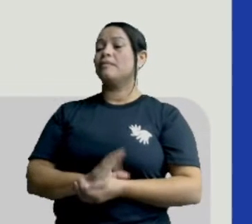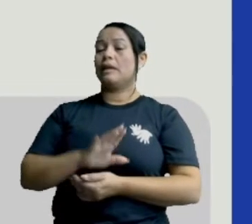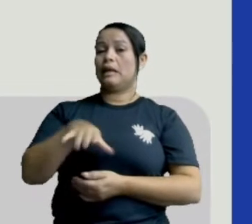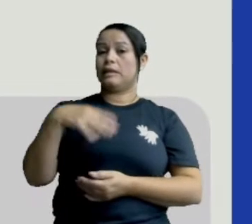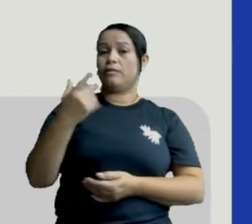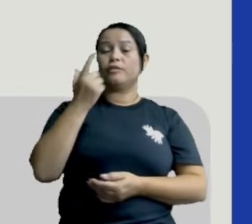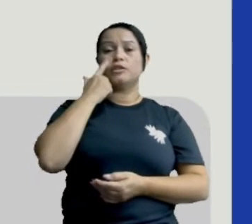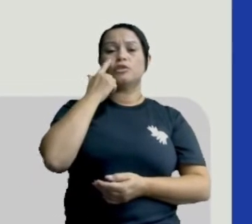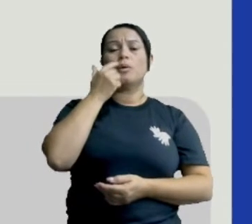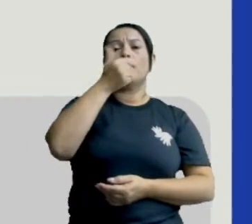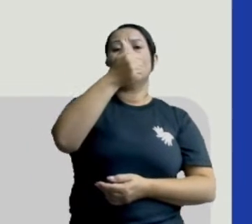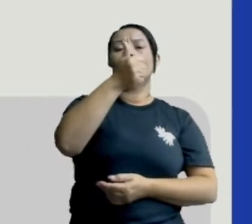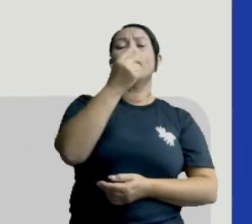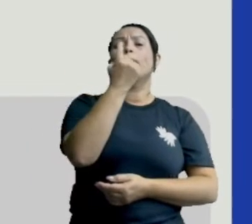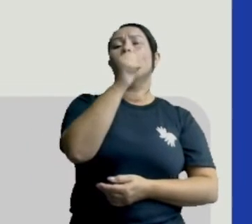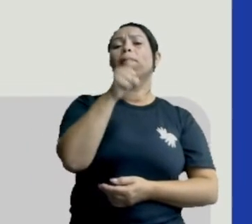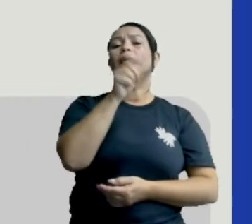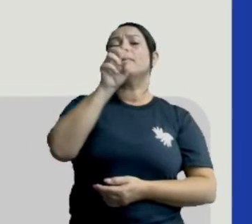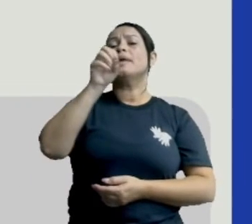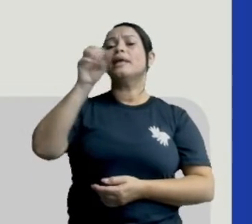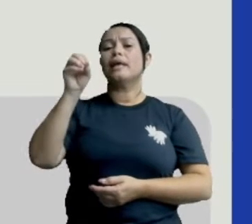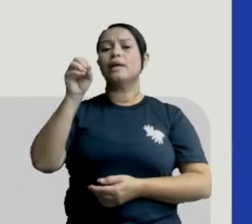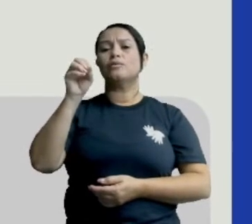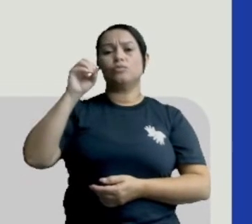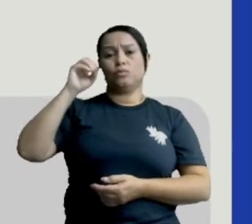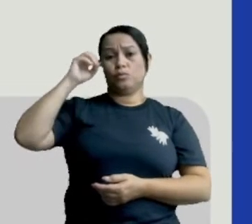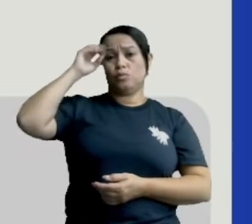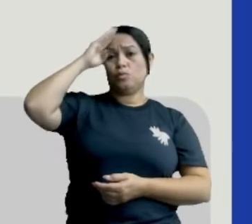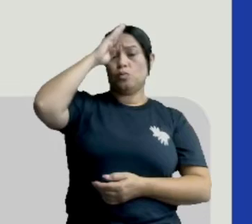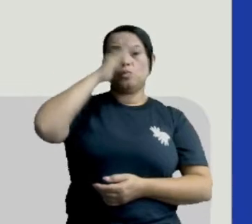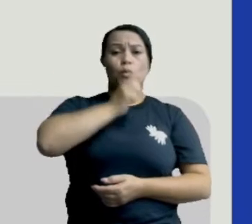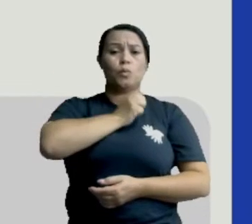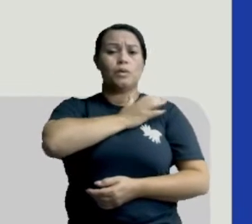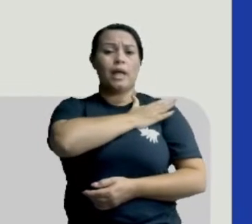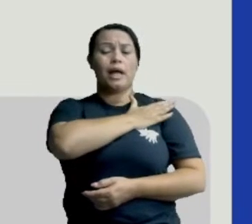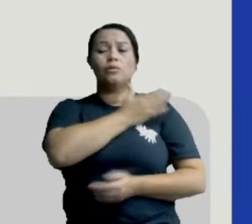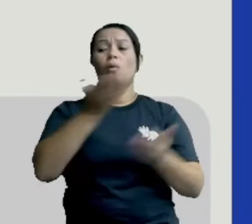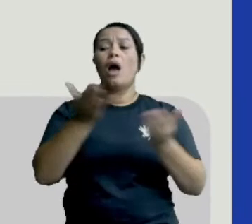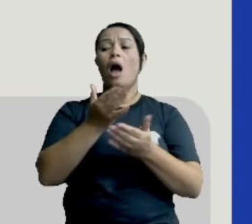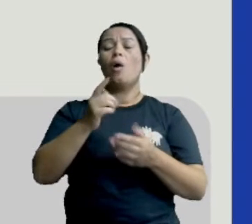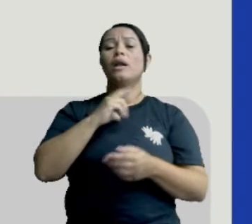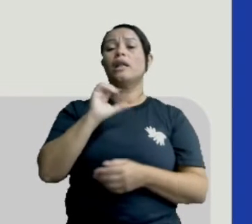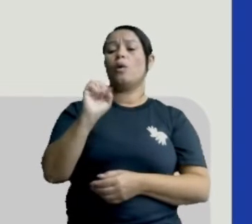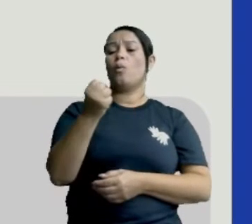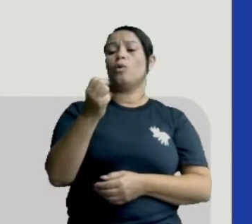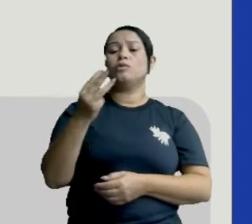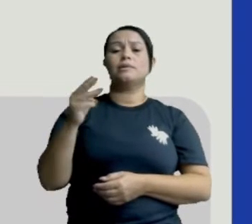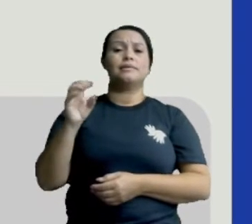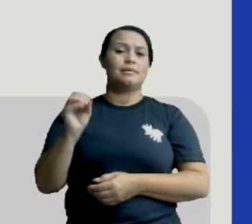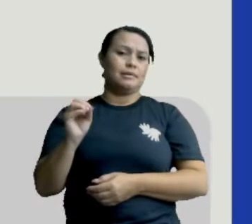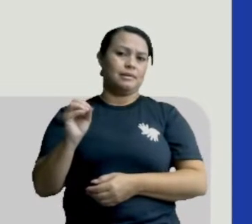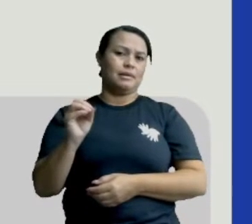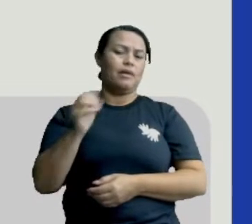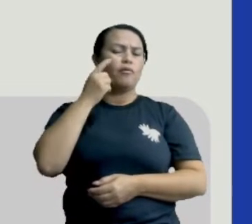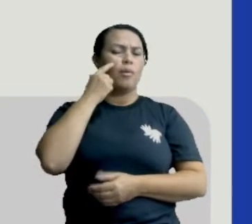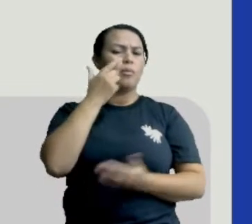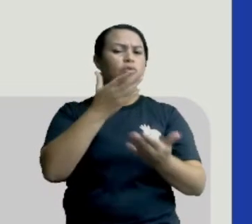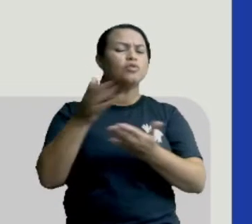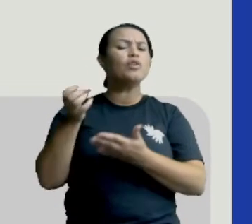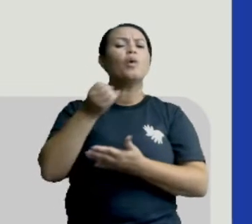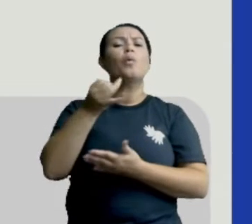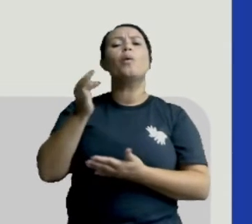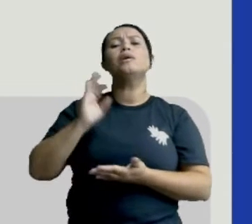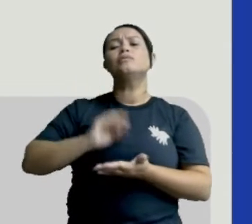Então, aqui eu tenho 1.500 soldados e agora eu só tenho 830. Vamos ver quanto